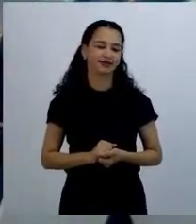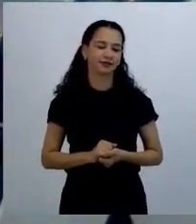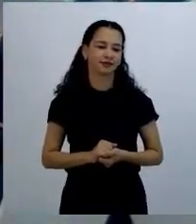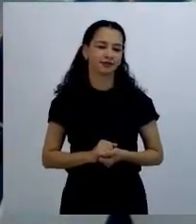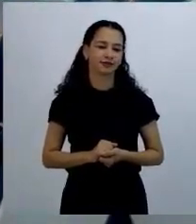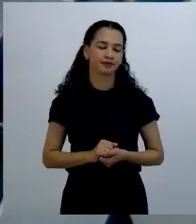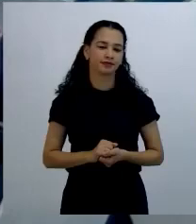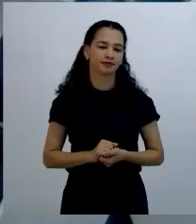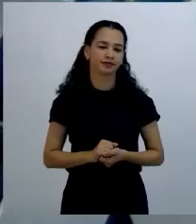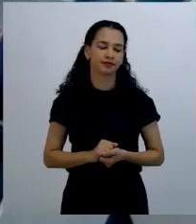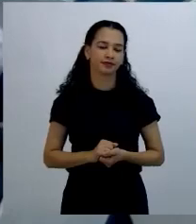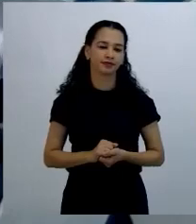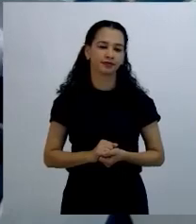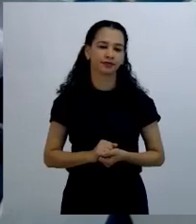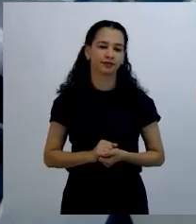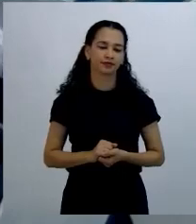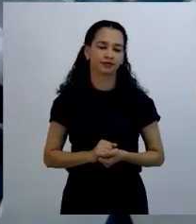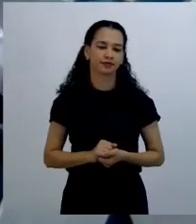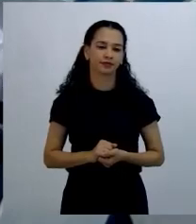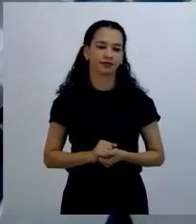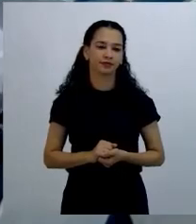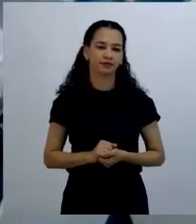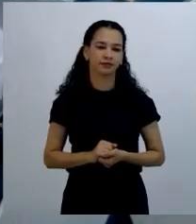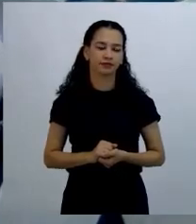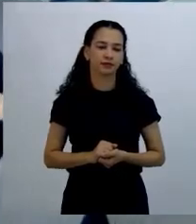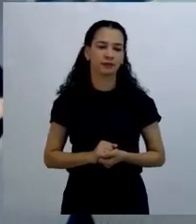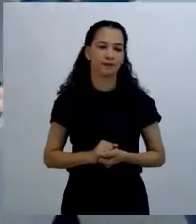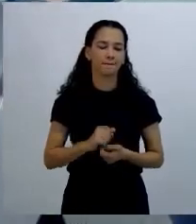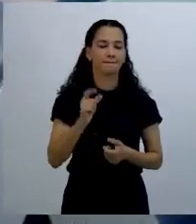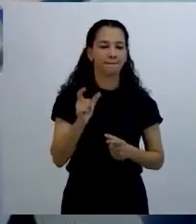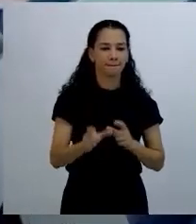o que é que dizia Isso é que é pastor